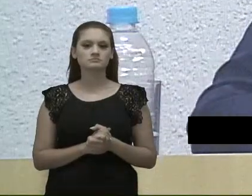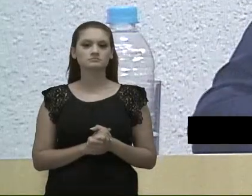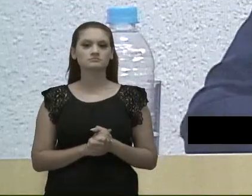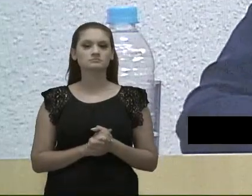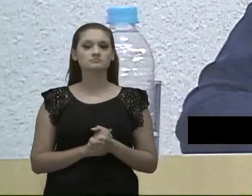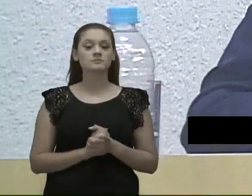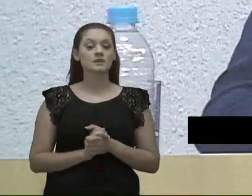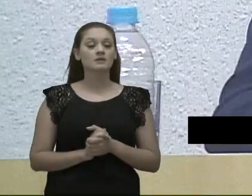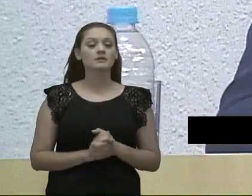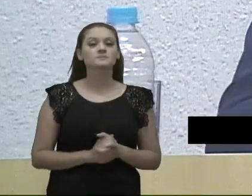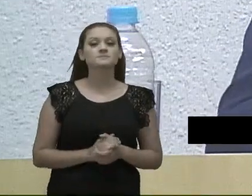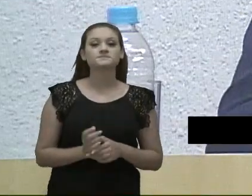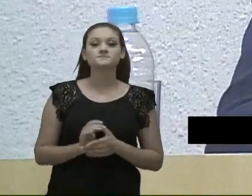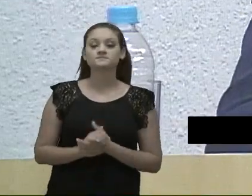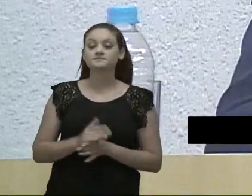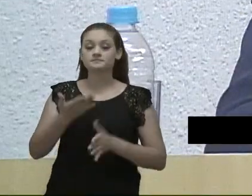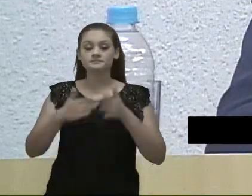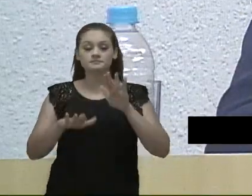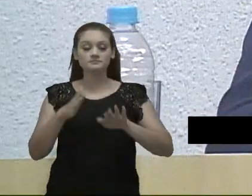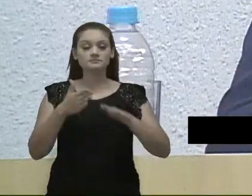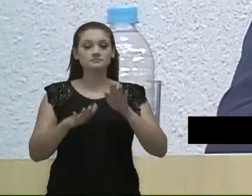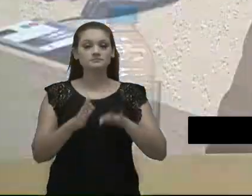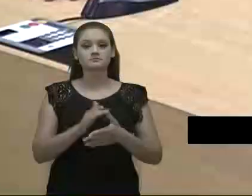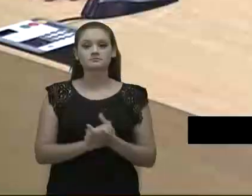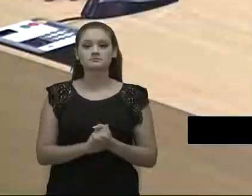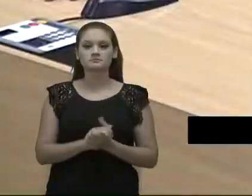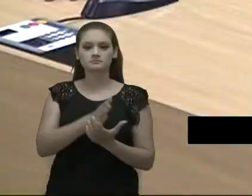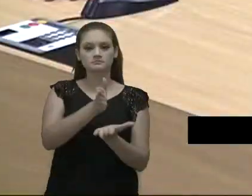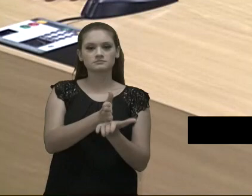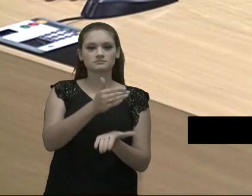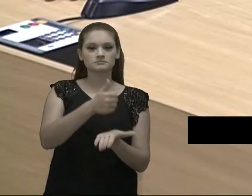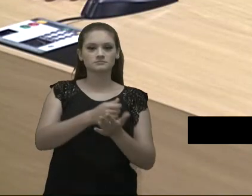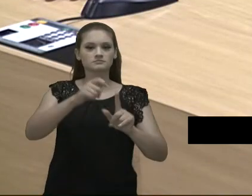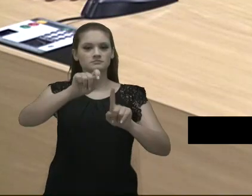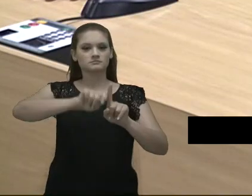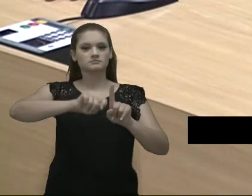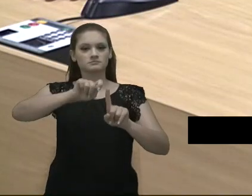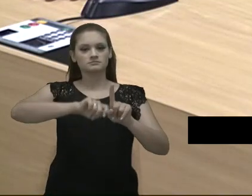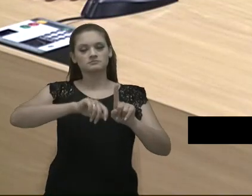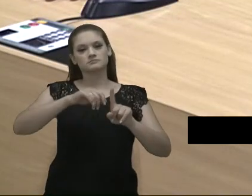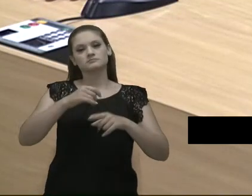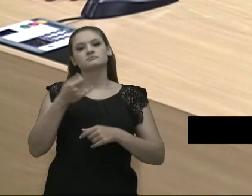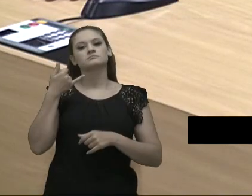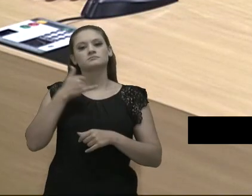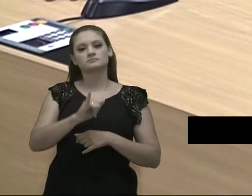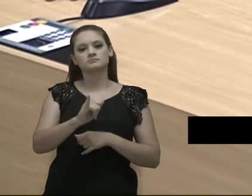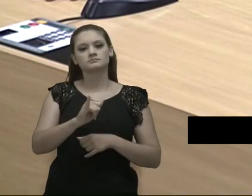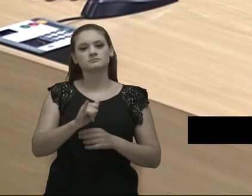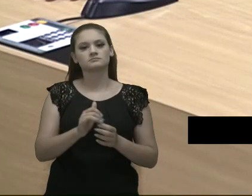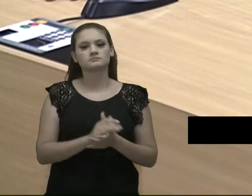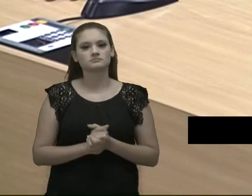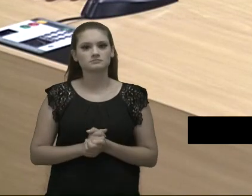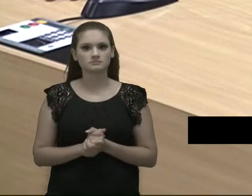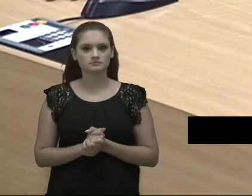Referente a quantos plantões, mais ou menos, o senhor tem noção? É a divisão mensal do sobreaviso.